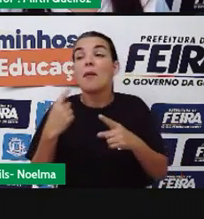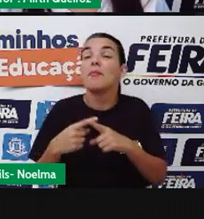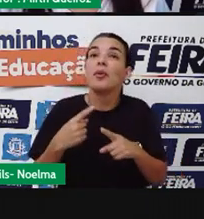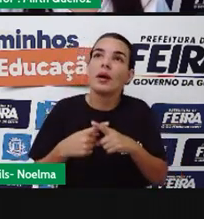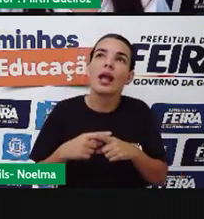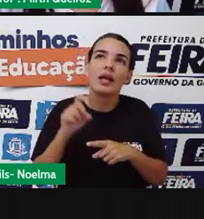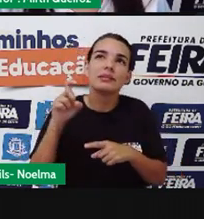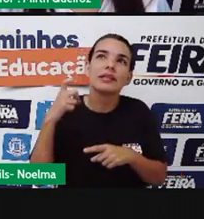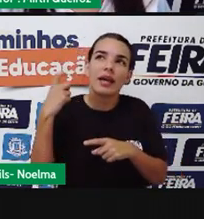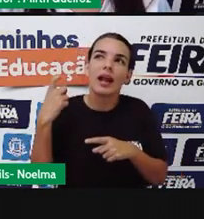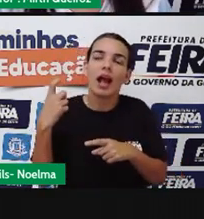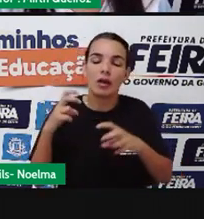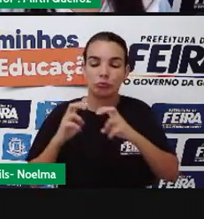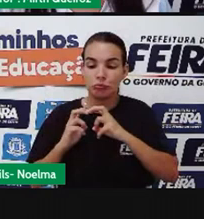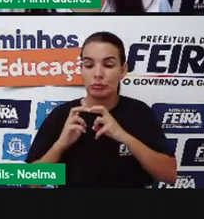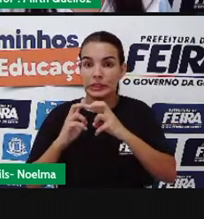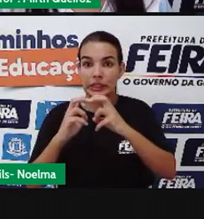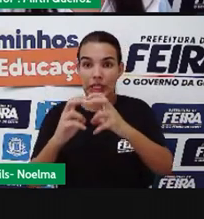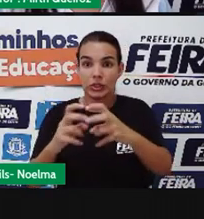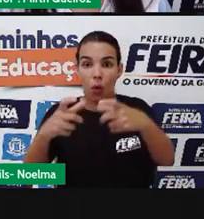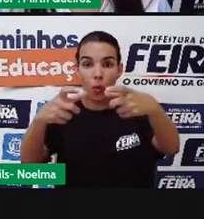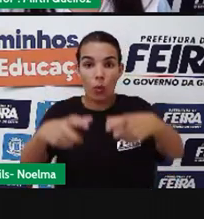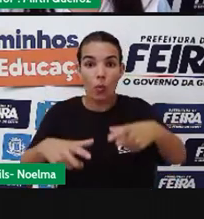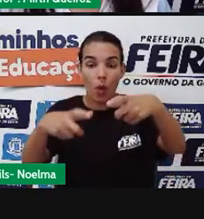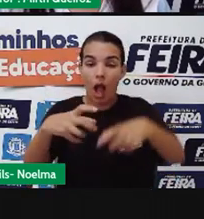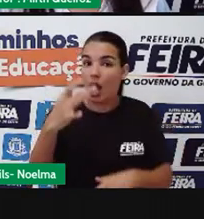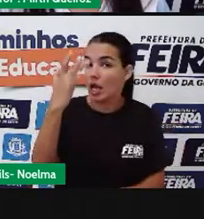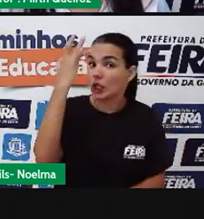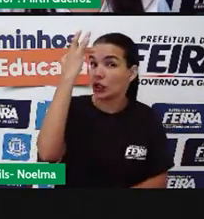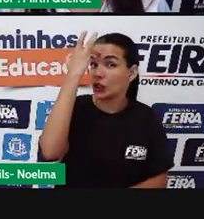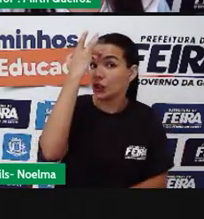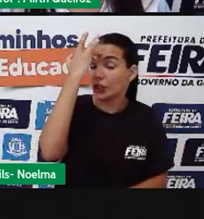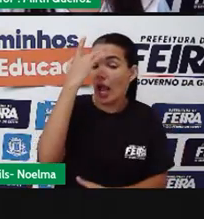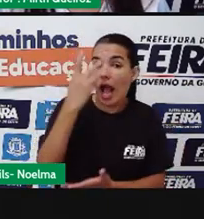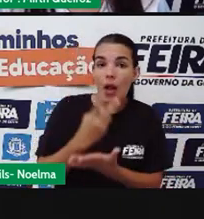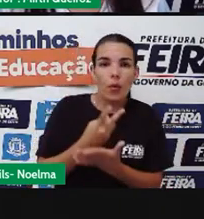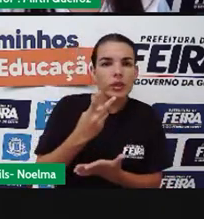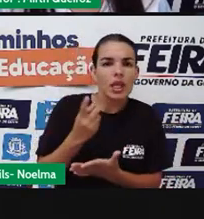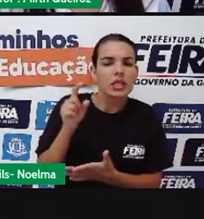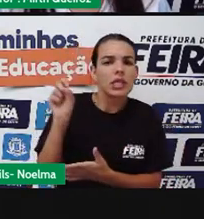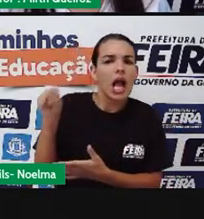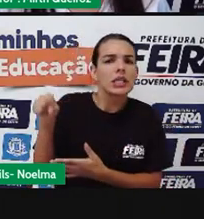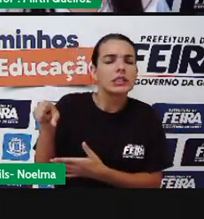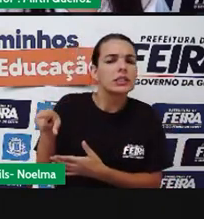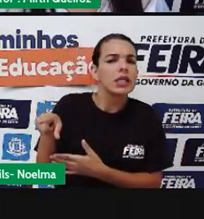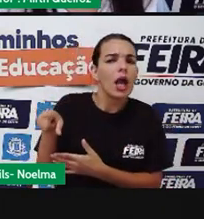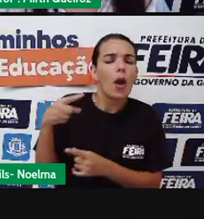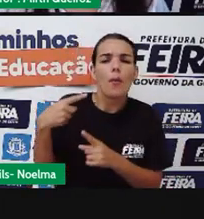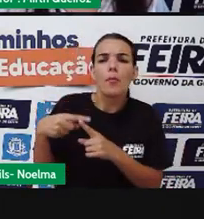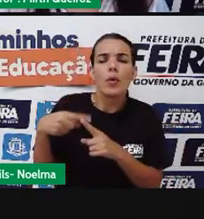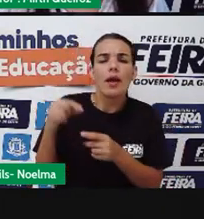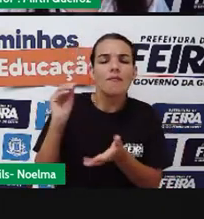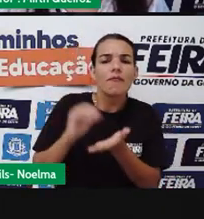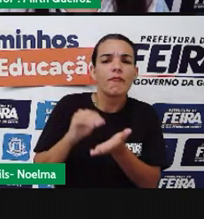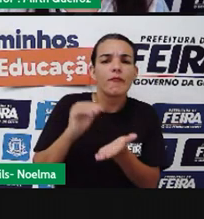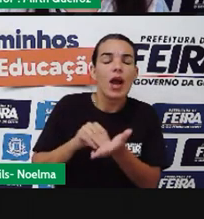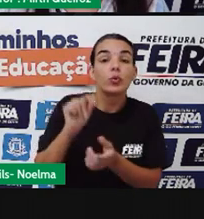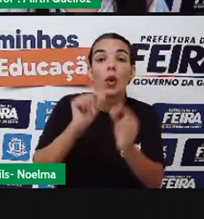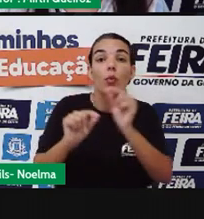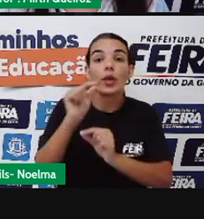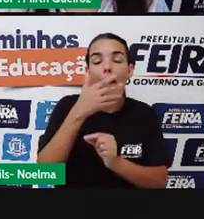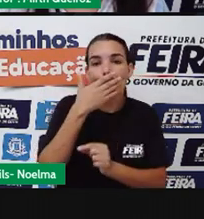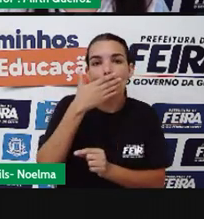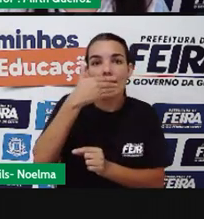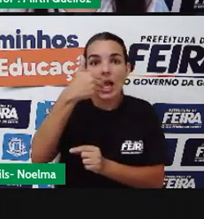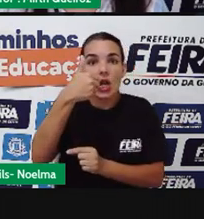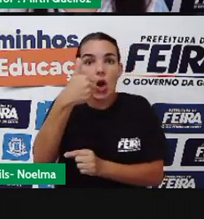esse trânsito, nesse lugar, na Índia aí, acontece dessa forma? O que que falta neste lugar para